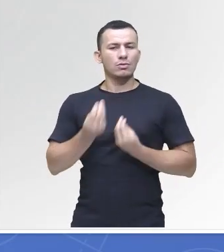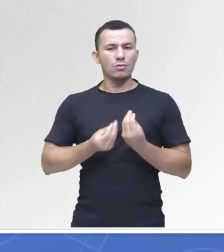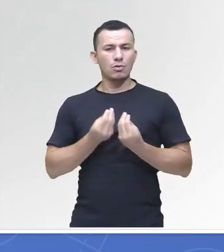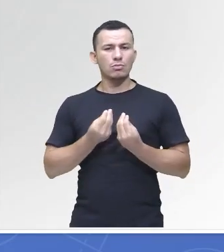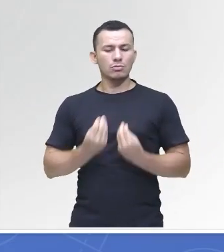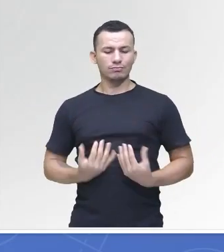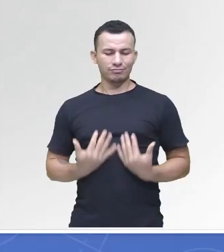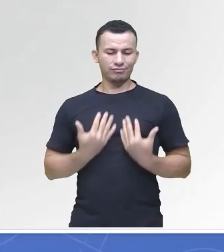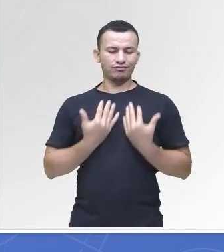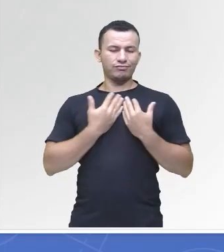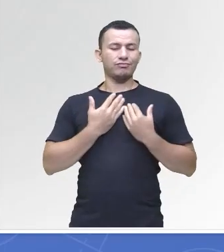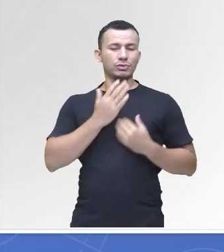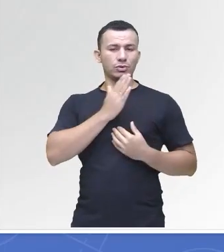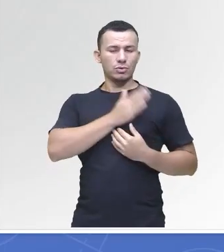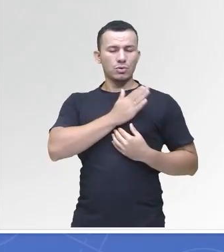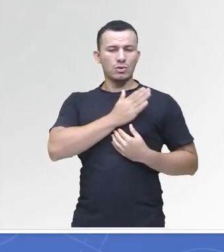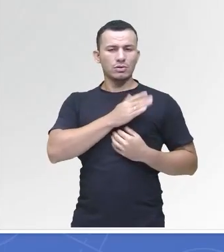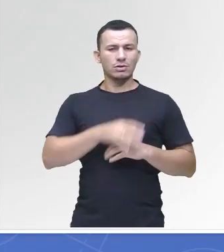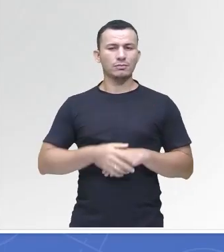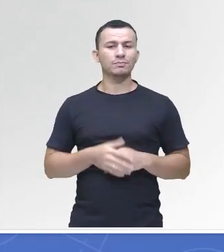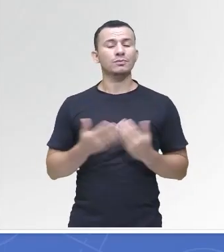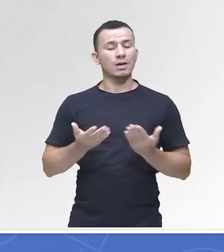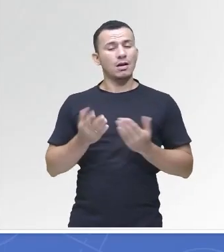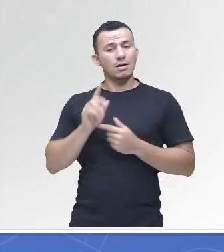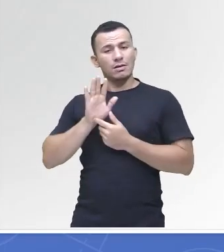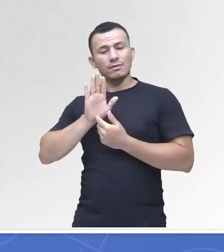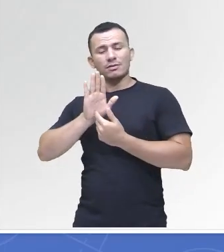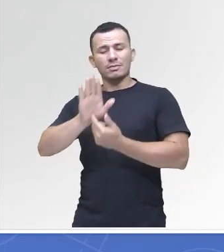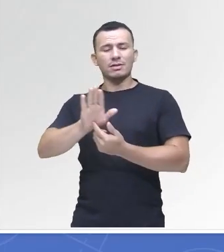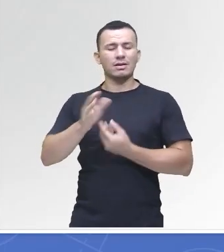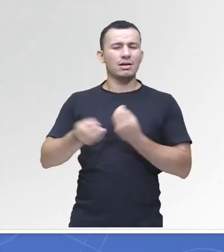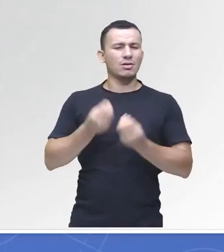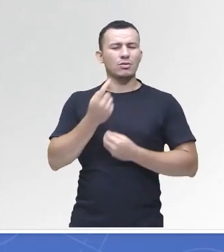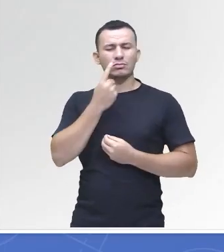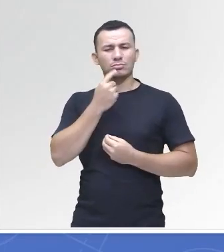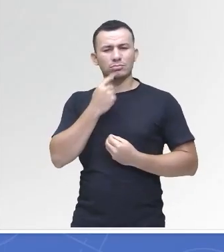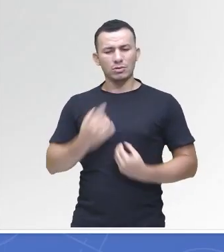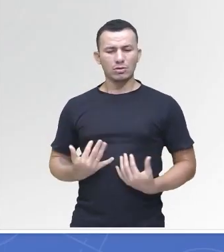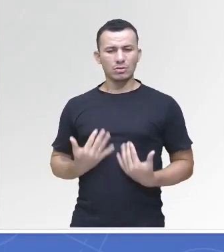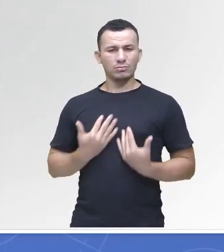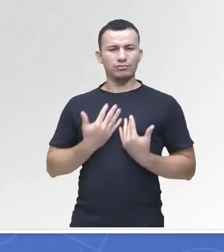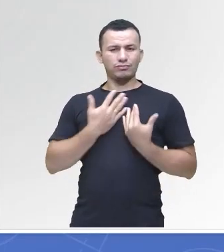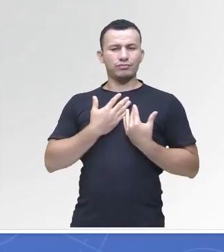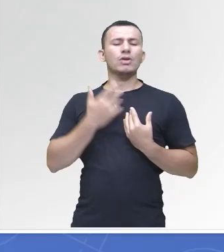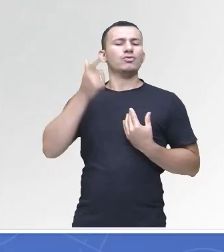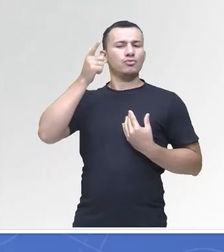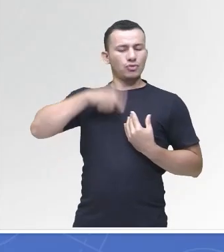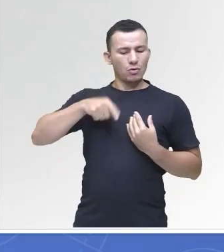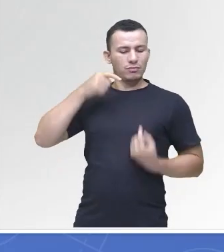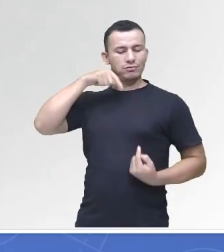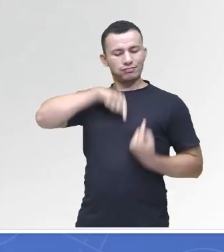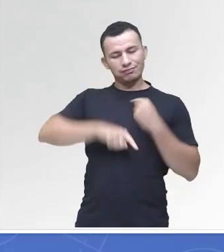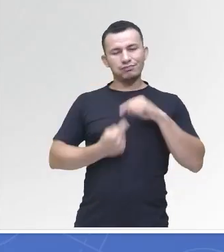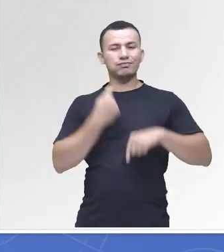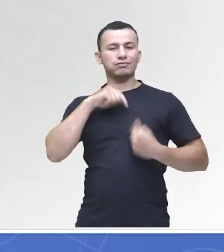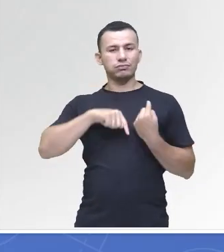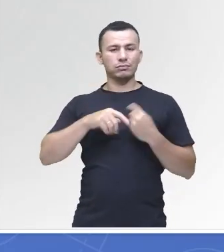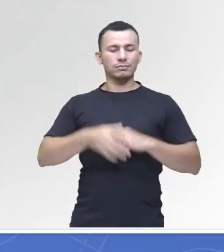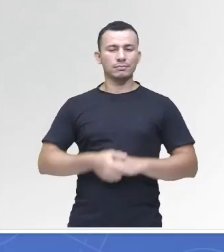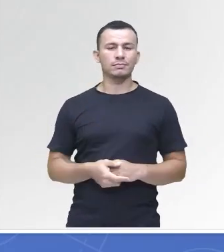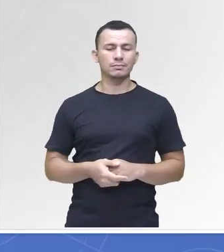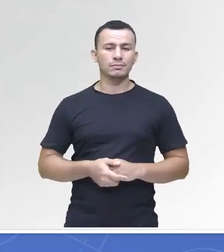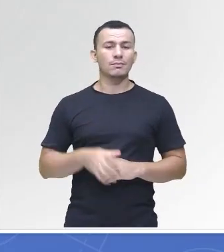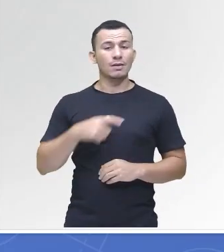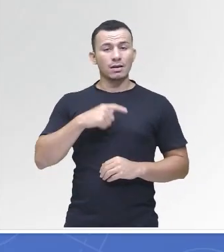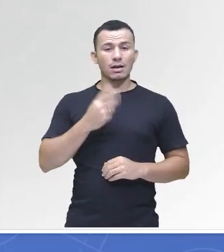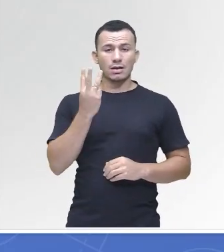retorno venoso, que vai fazer com que esse sangue ali volte para o nosso coração para ser bombeado novamente. E aí a gente observa